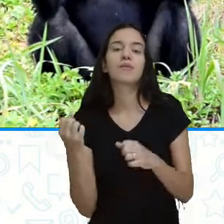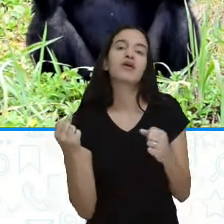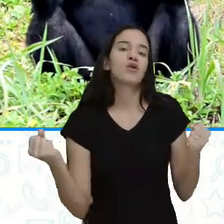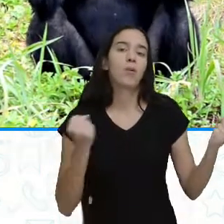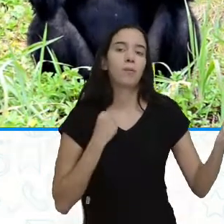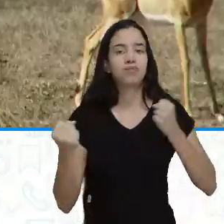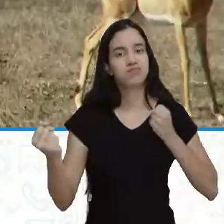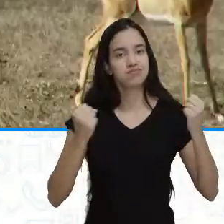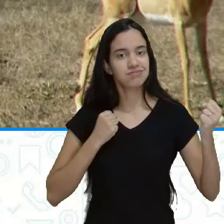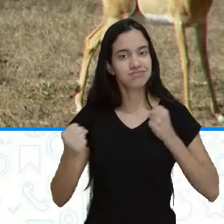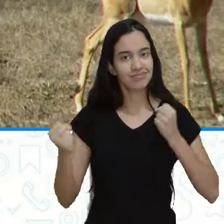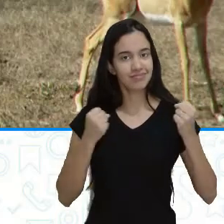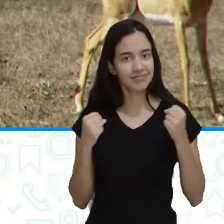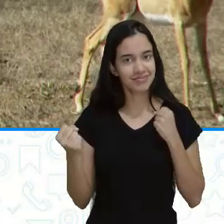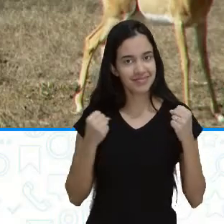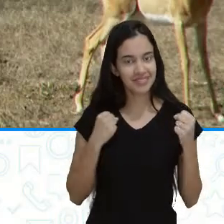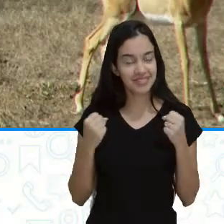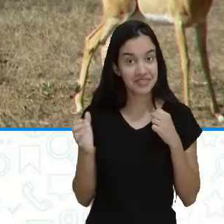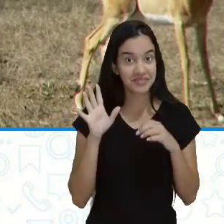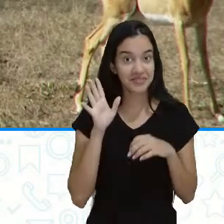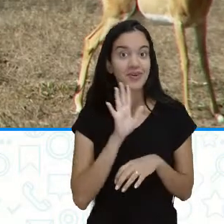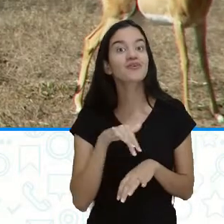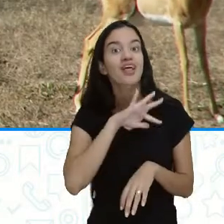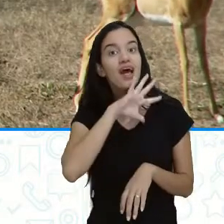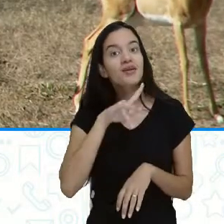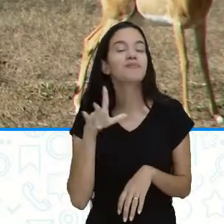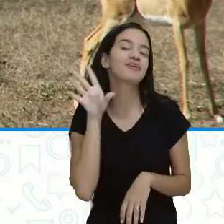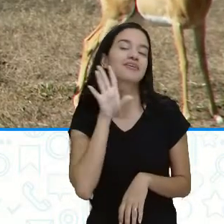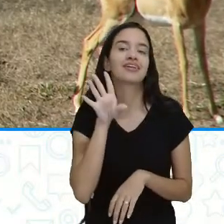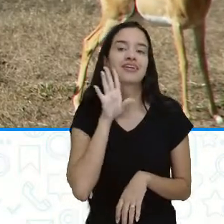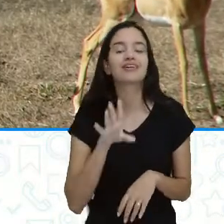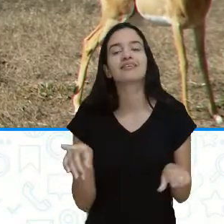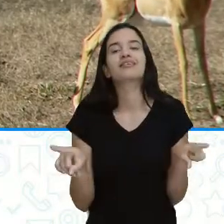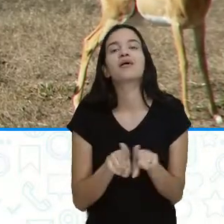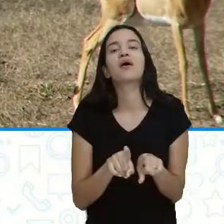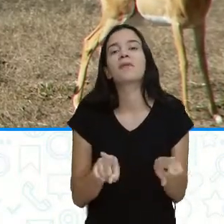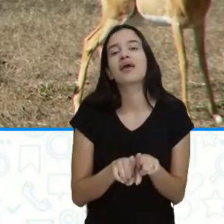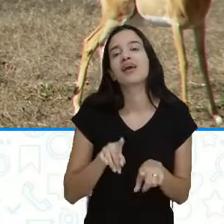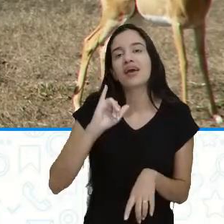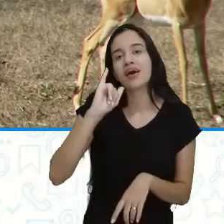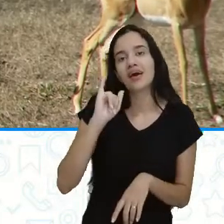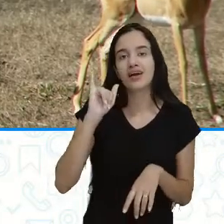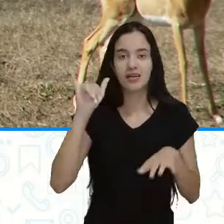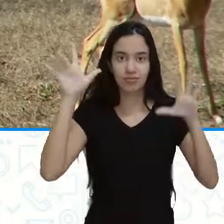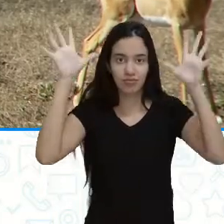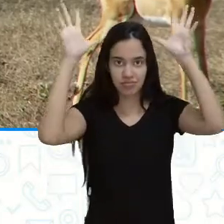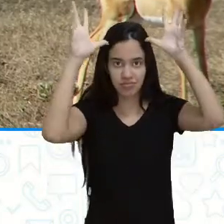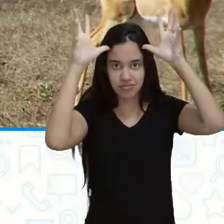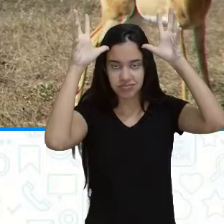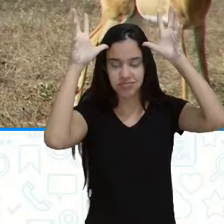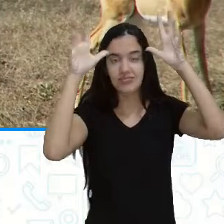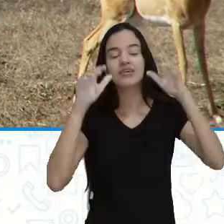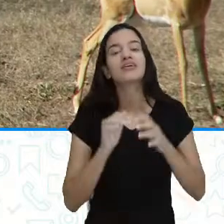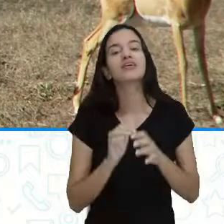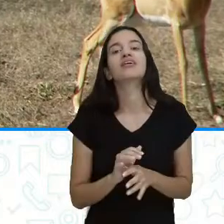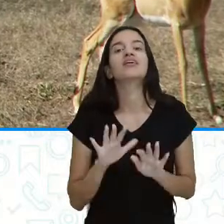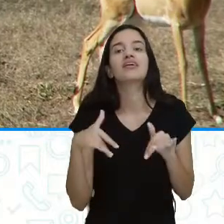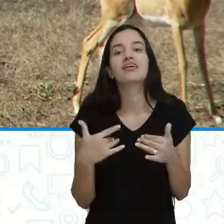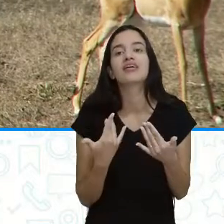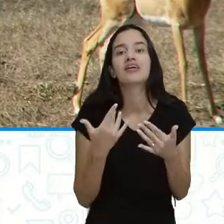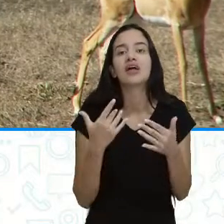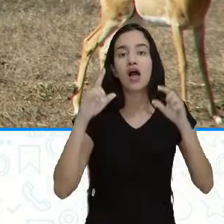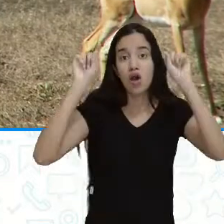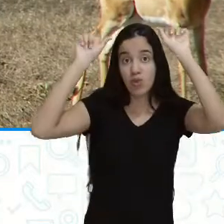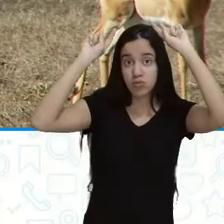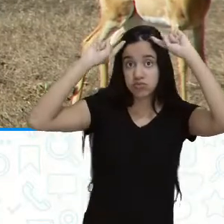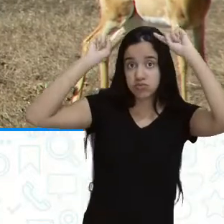chimpanzé. Olha quanto animal aí legal. Impala. Essa impala lembra o quê, gente? Lembra um